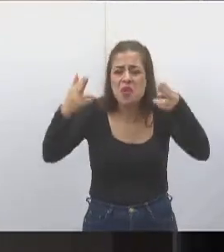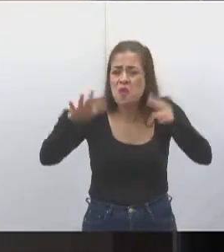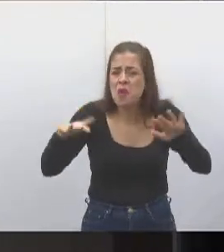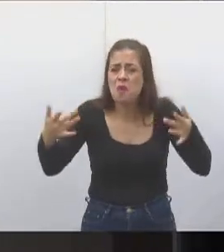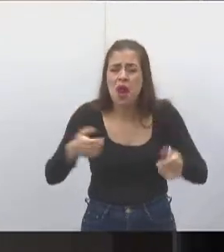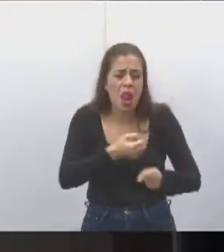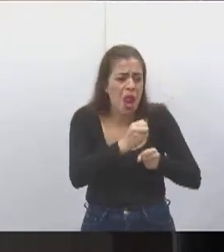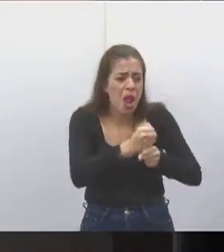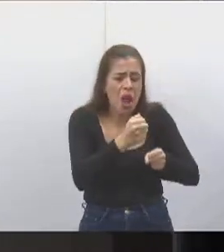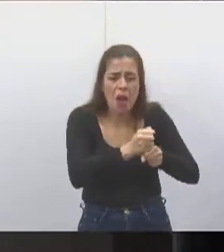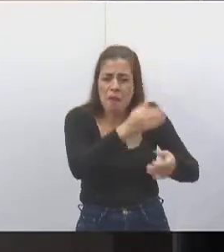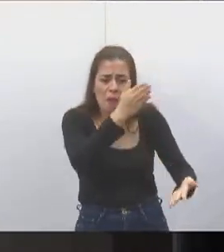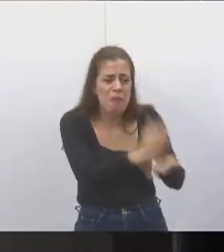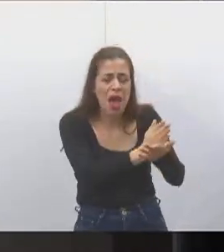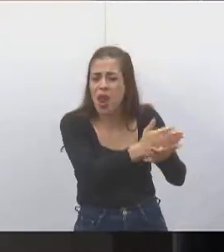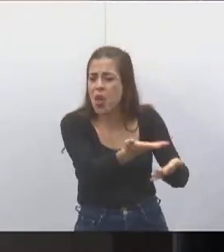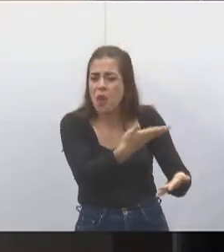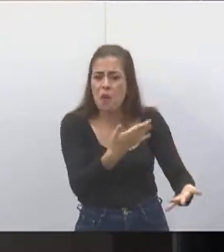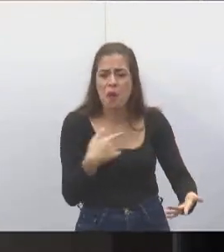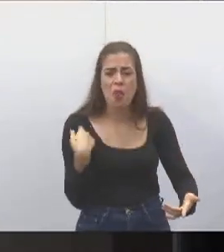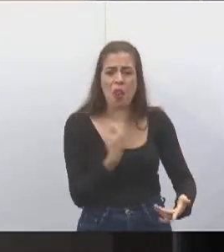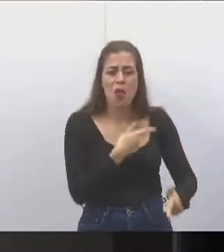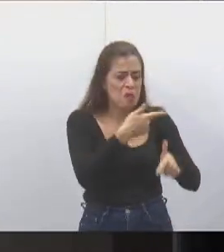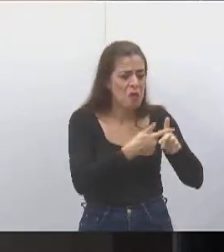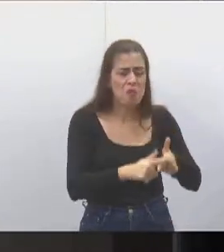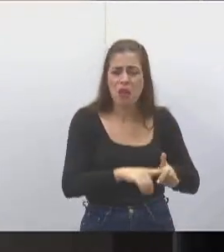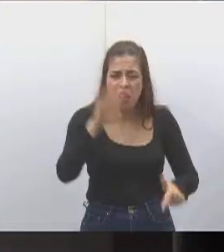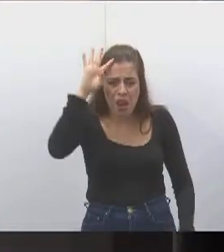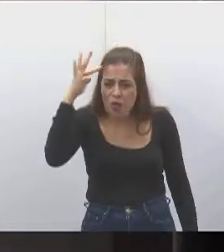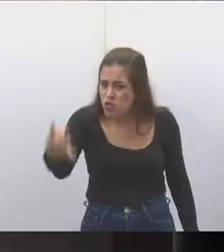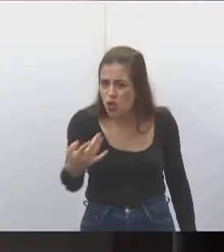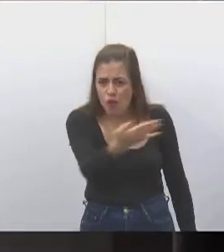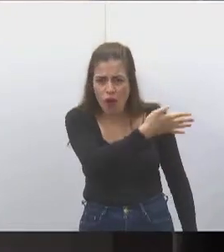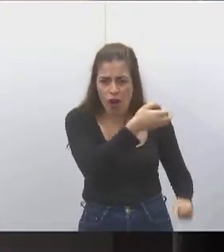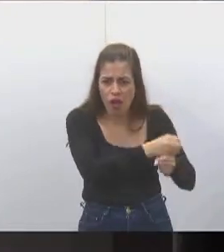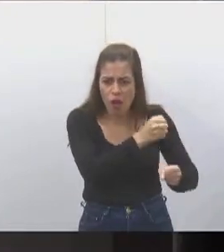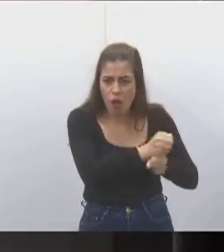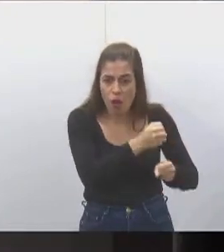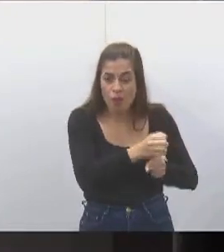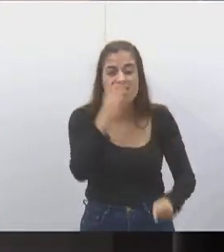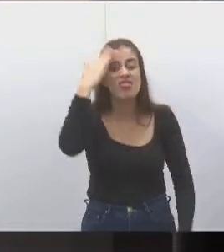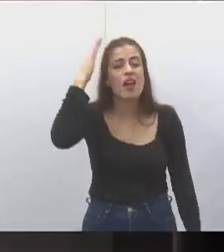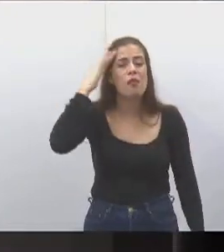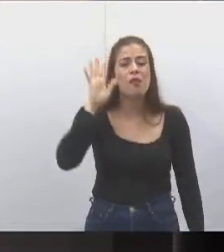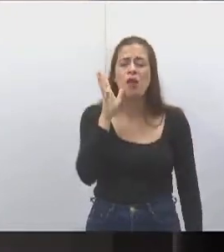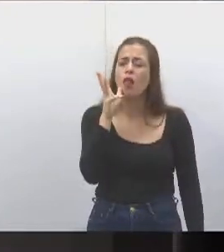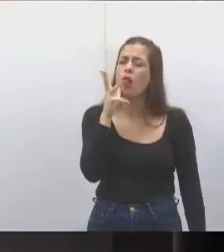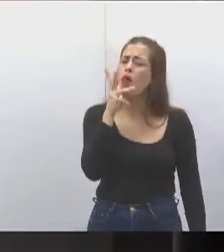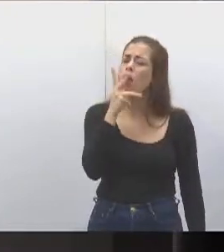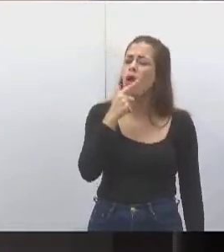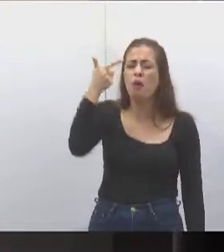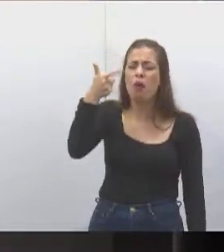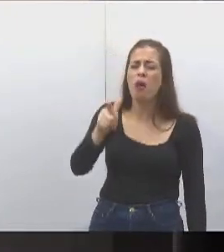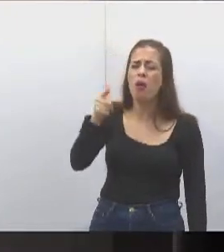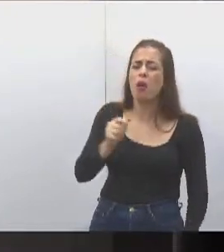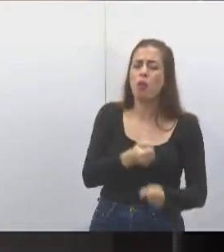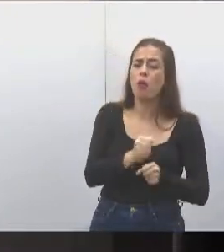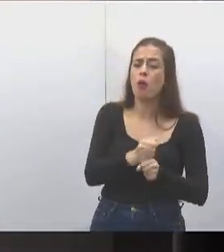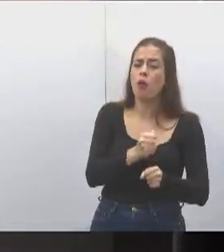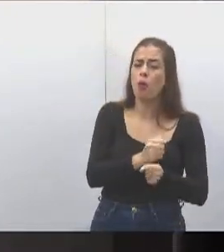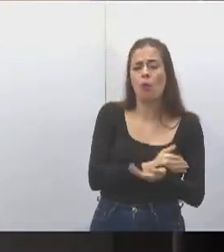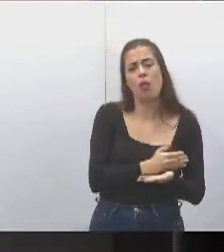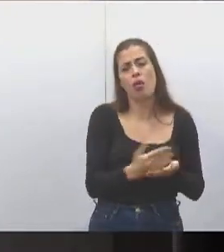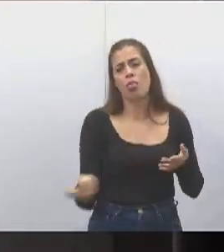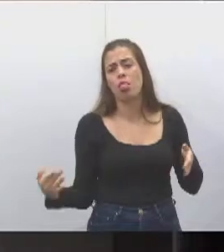estacionada lá. O nosso problema não vai resolver com aquela obra. A gente sabe que aquilo lá vai demorar. Vai vir outras obras depois daquela,